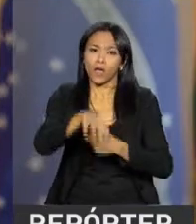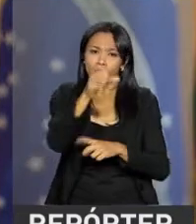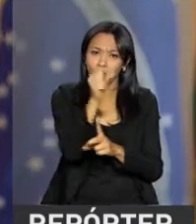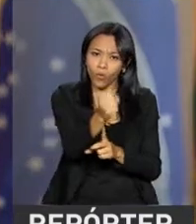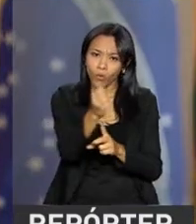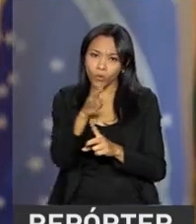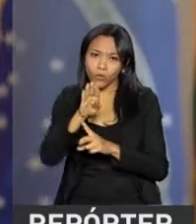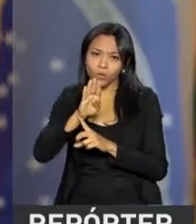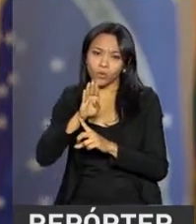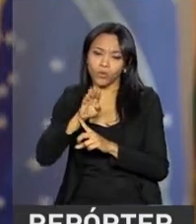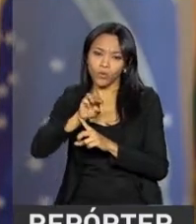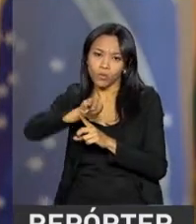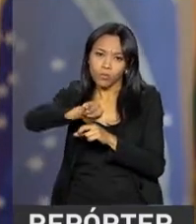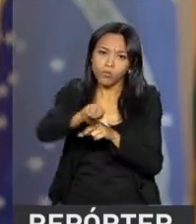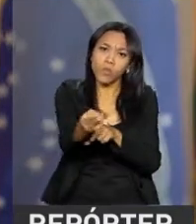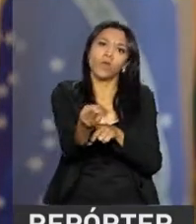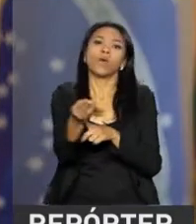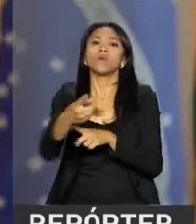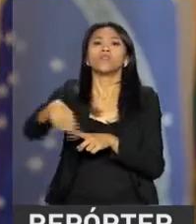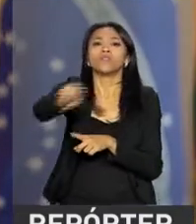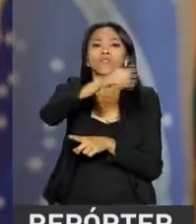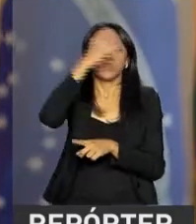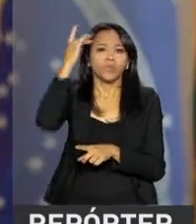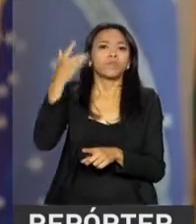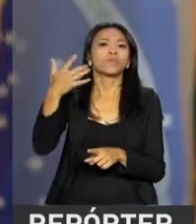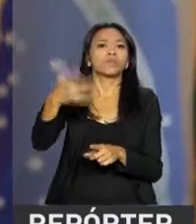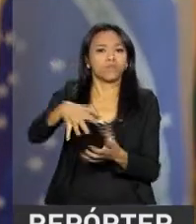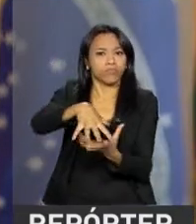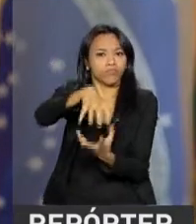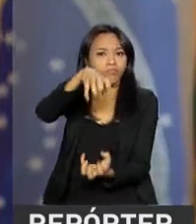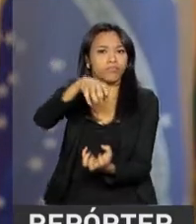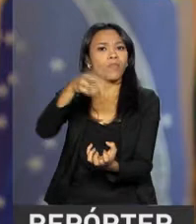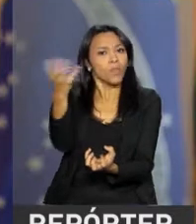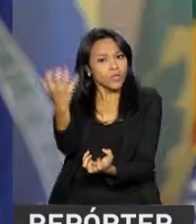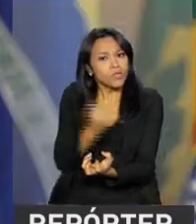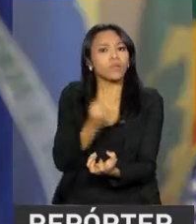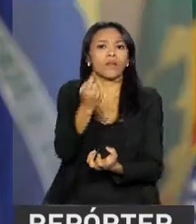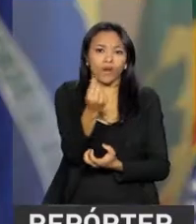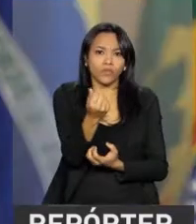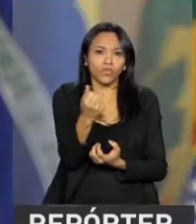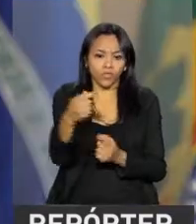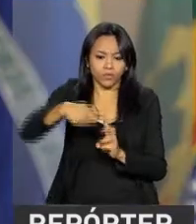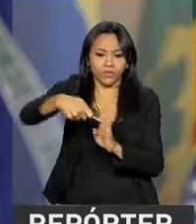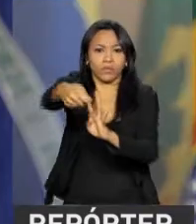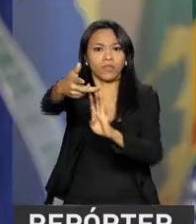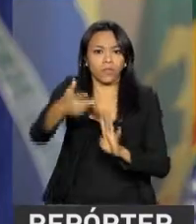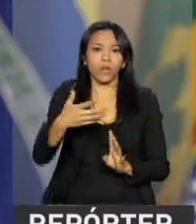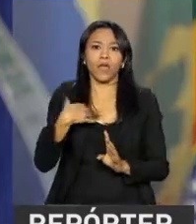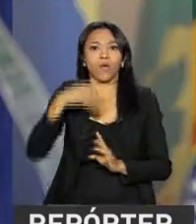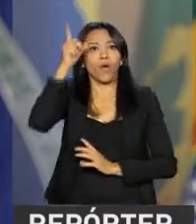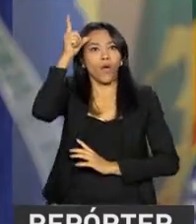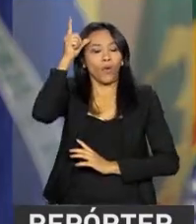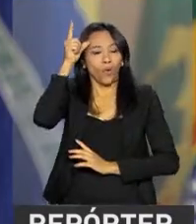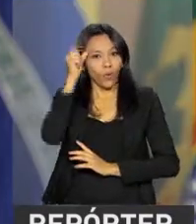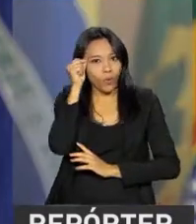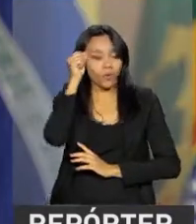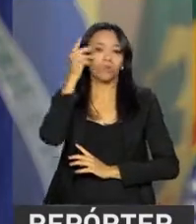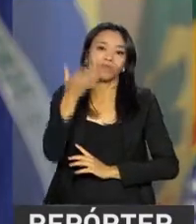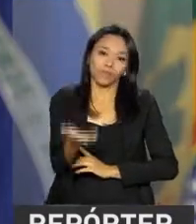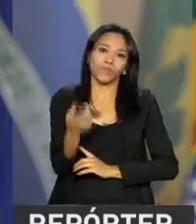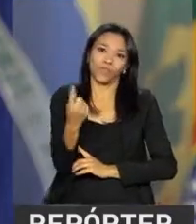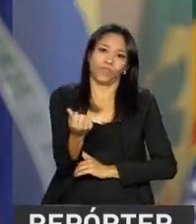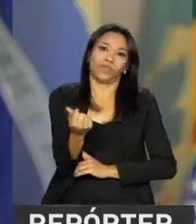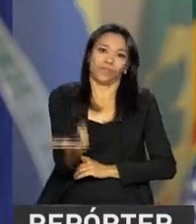milhões de brasileiros na melhor idade acesse esse dinheiro nos próximos meses é um alívio no bolso dos aposentados